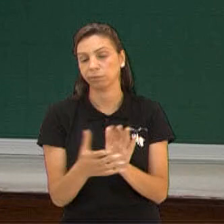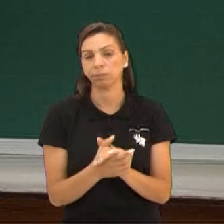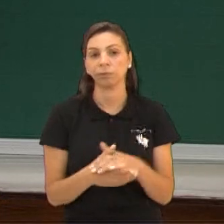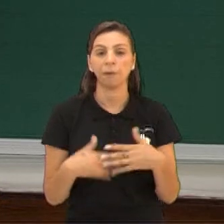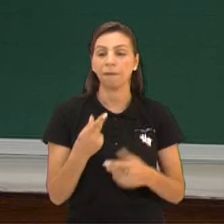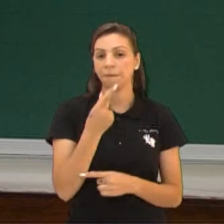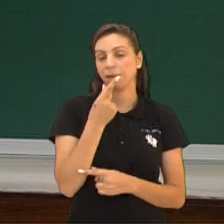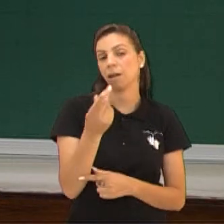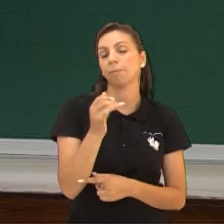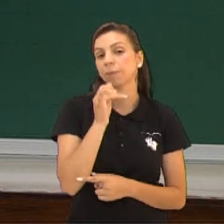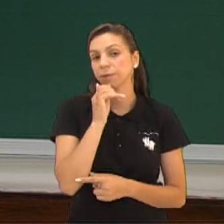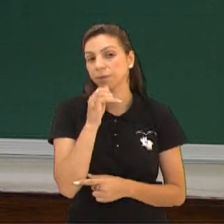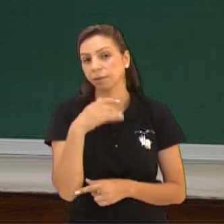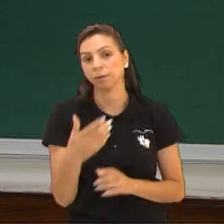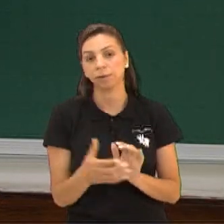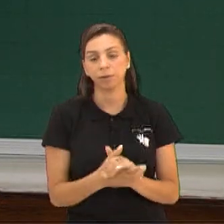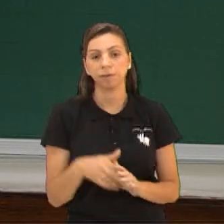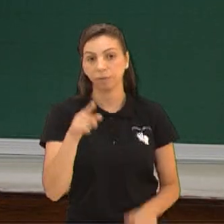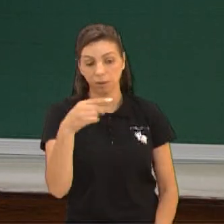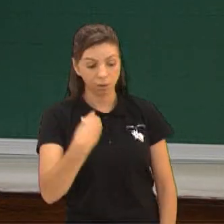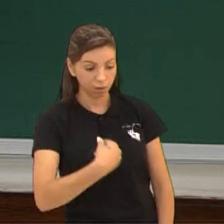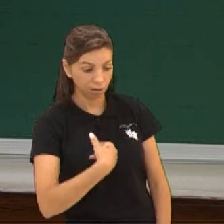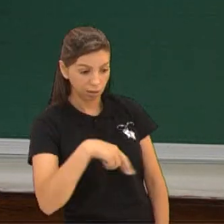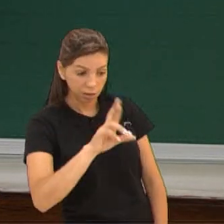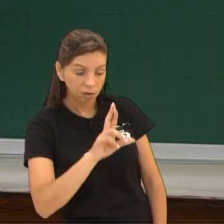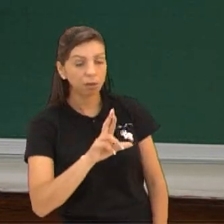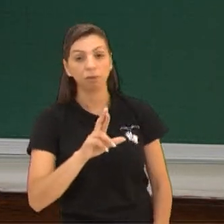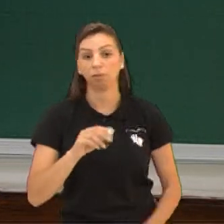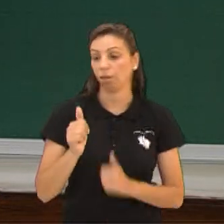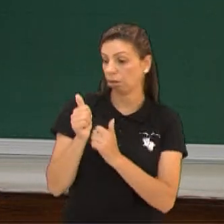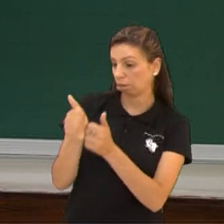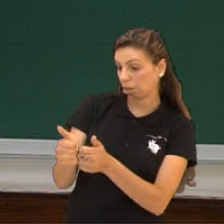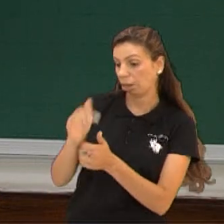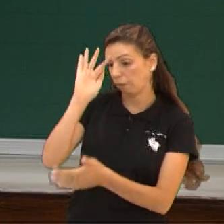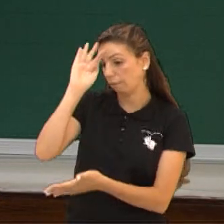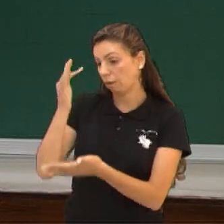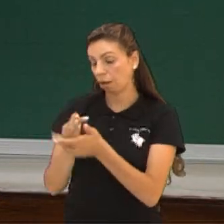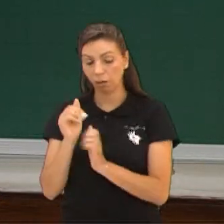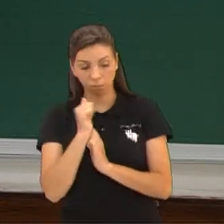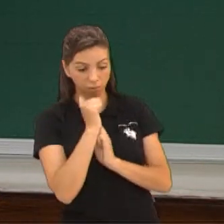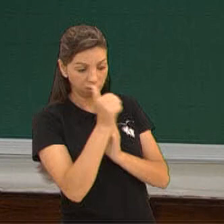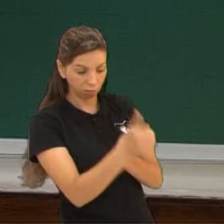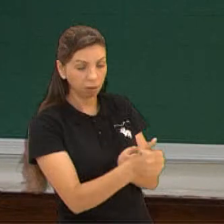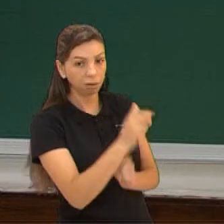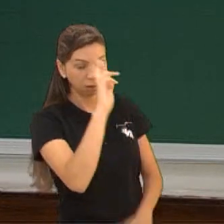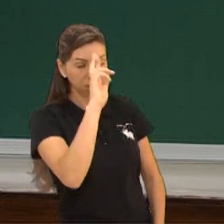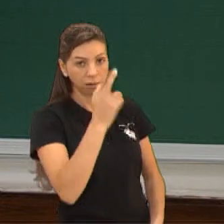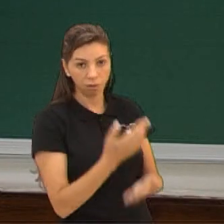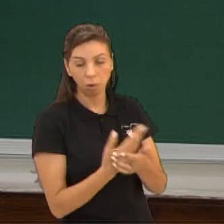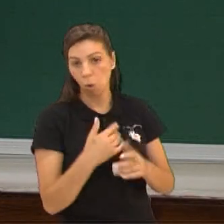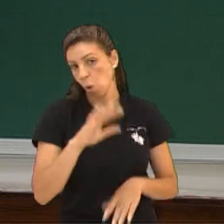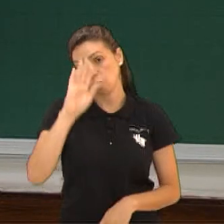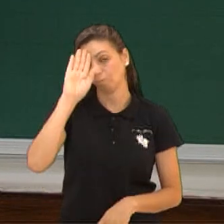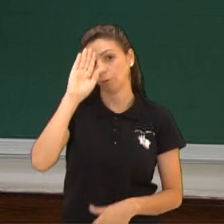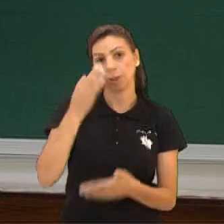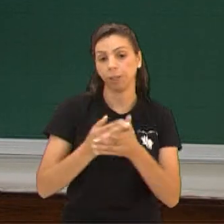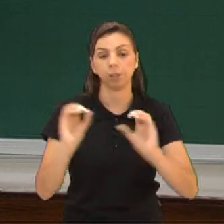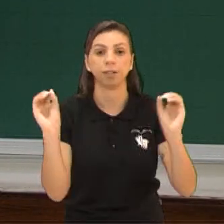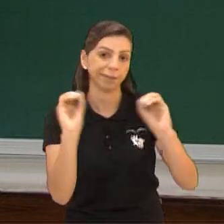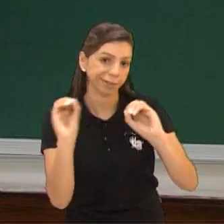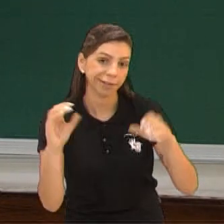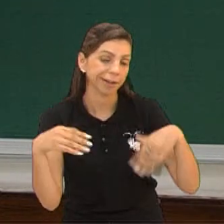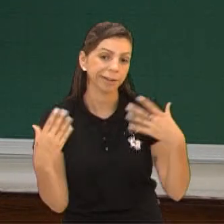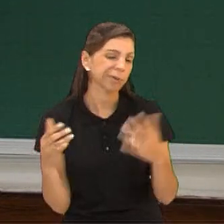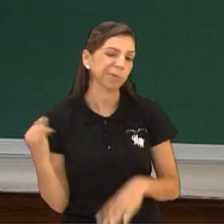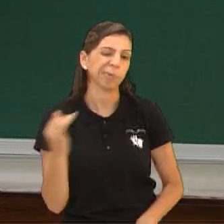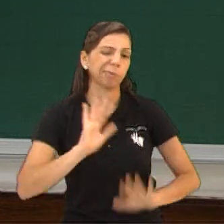aqui dizer, por exemplo, se você é religioso ou não, se você segue uma fé ou outra, ou se você é ateu. Não importa. A grande questão é